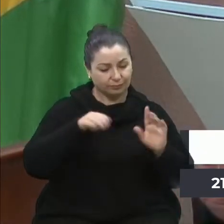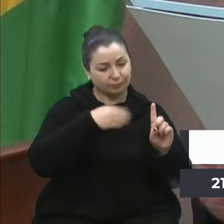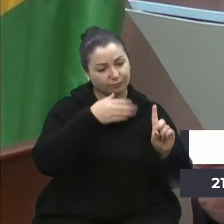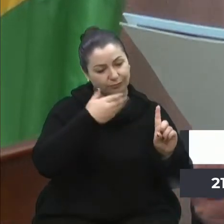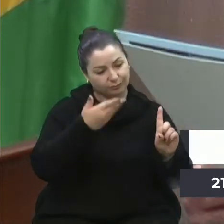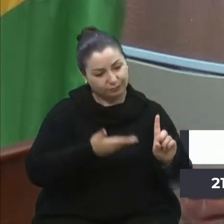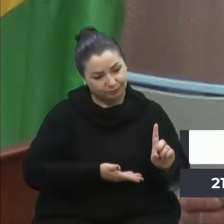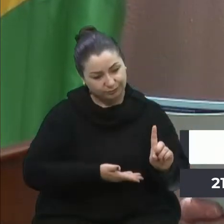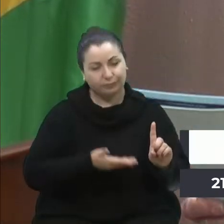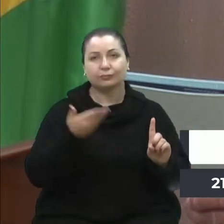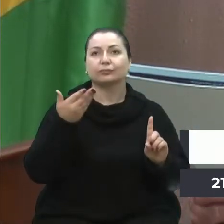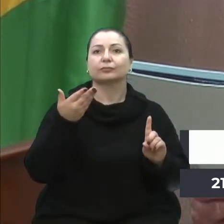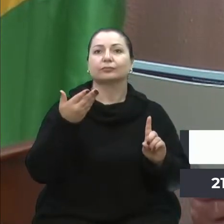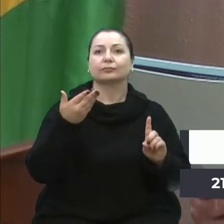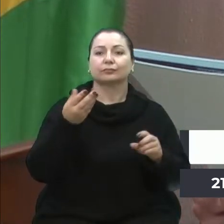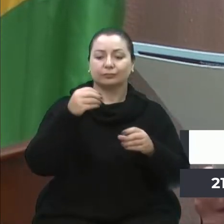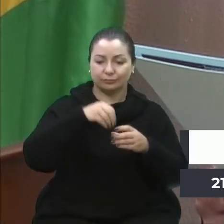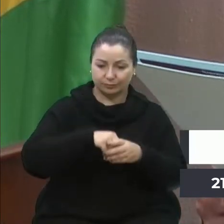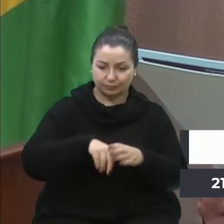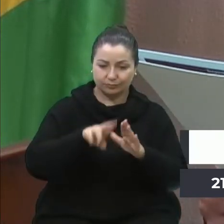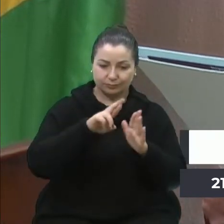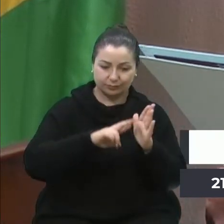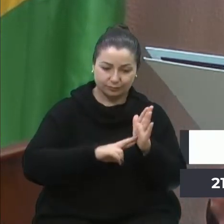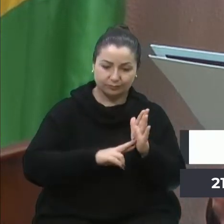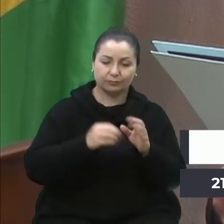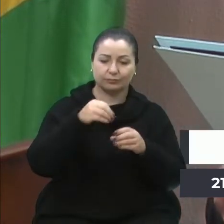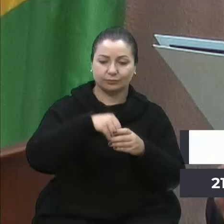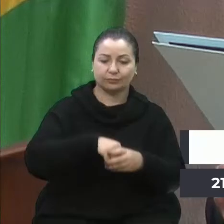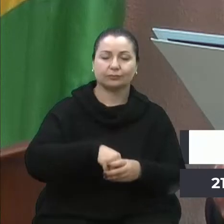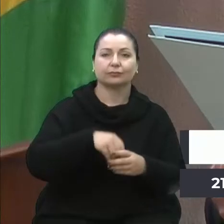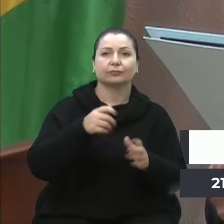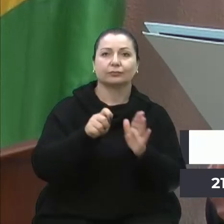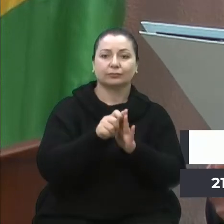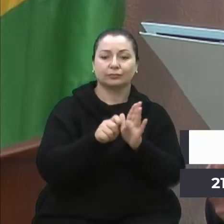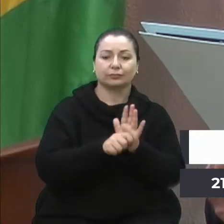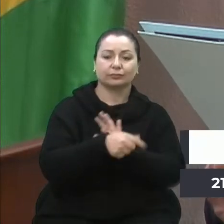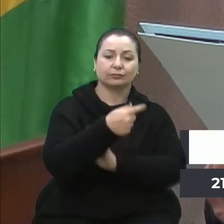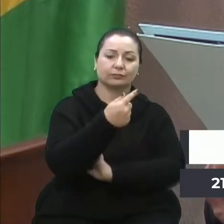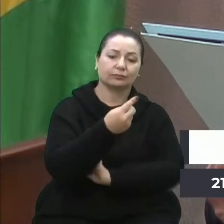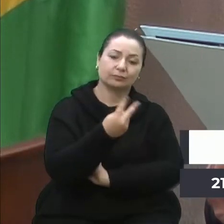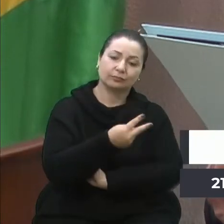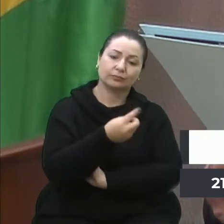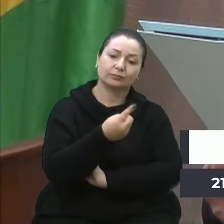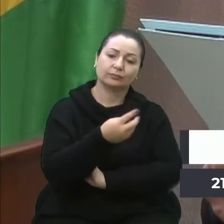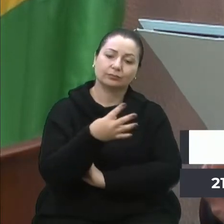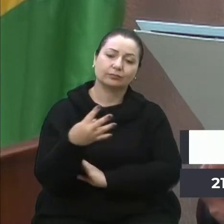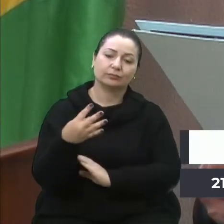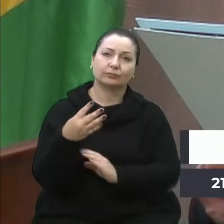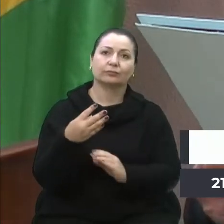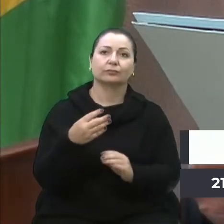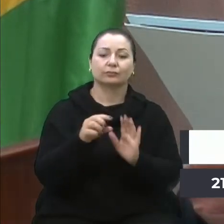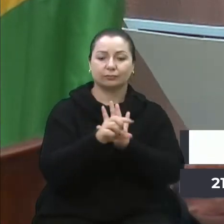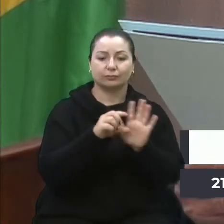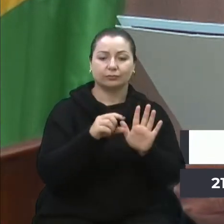honoríficos os previstos no regimento interno, artigo 214, parágrafo único, que